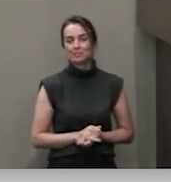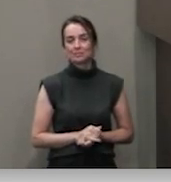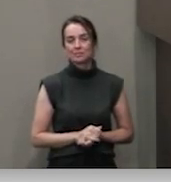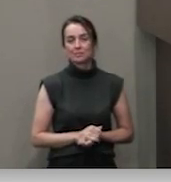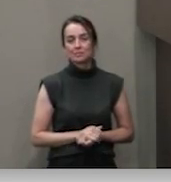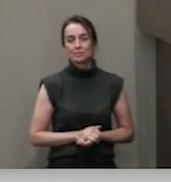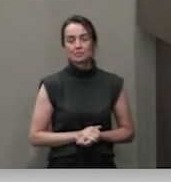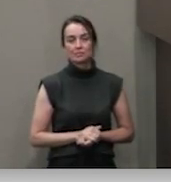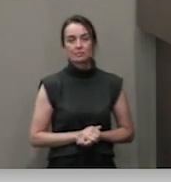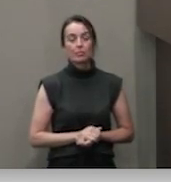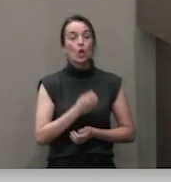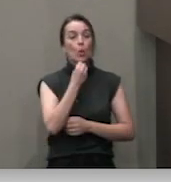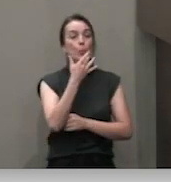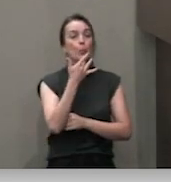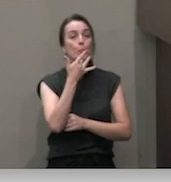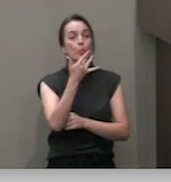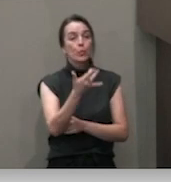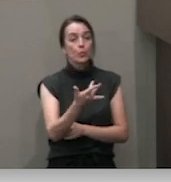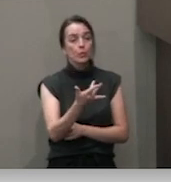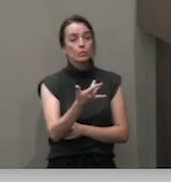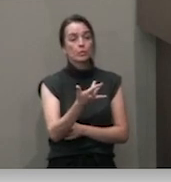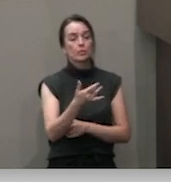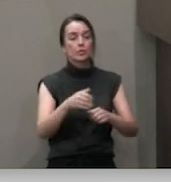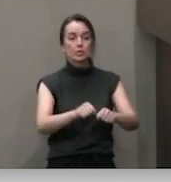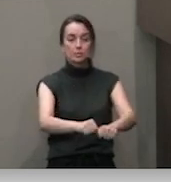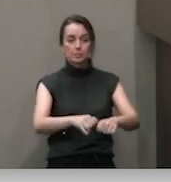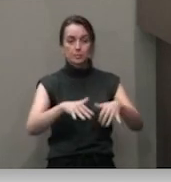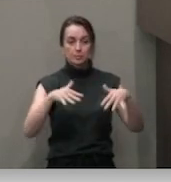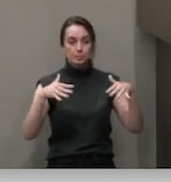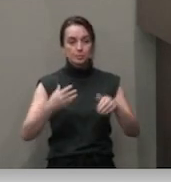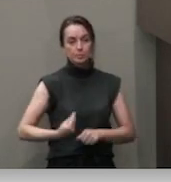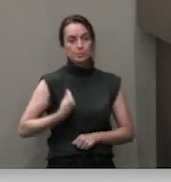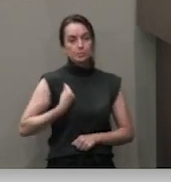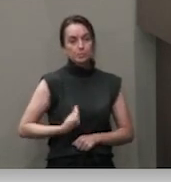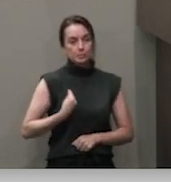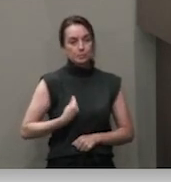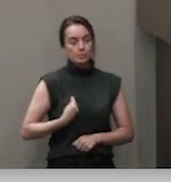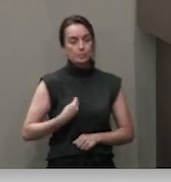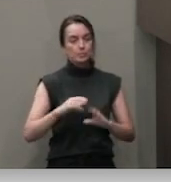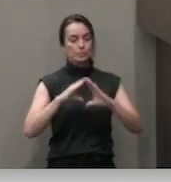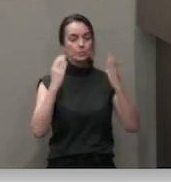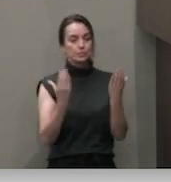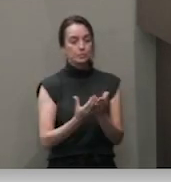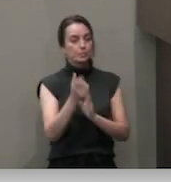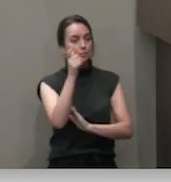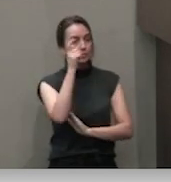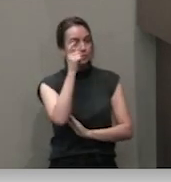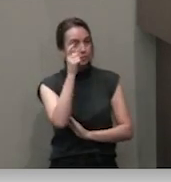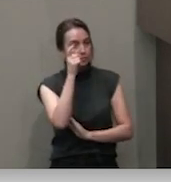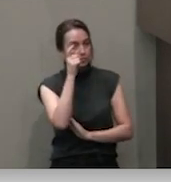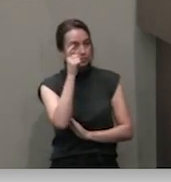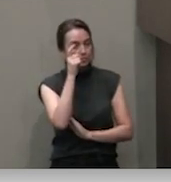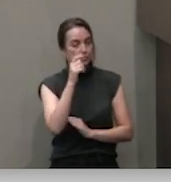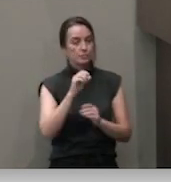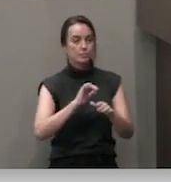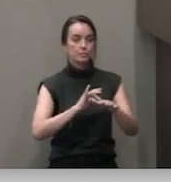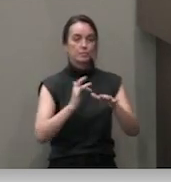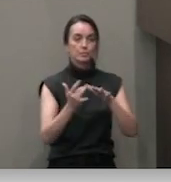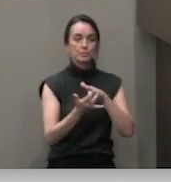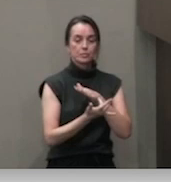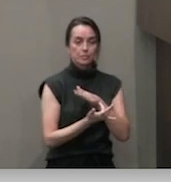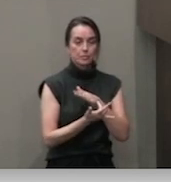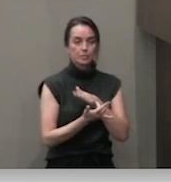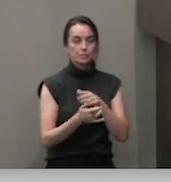Santos Boa tarde público presente na casa comunid que nos assiste pelas redes sociais Nossa mesa